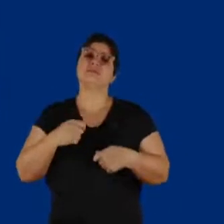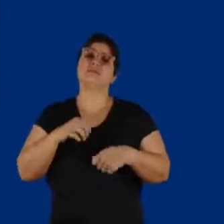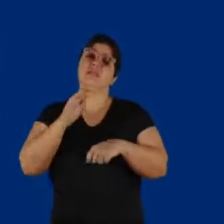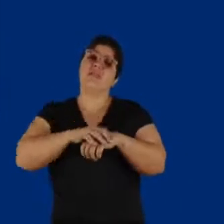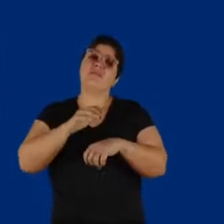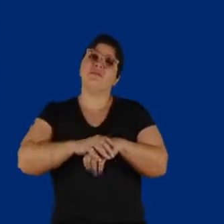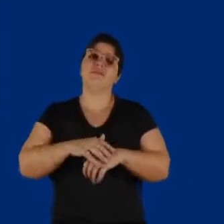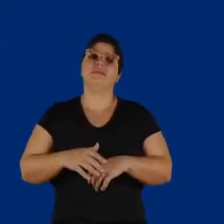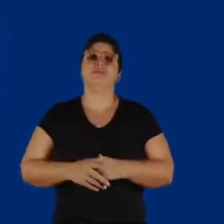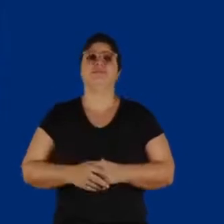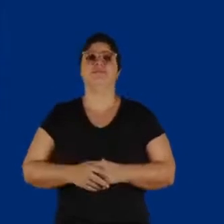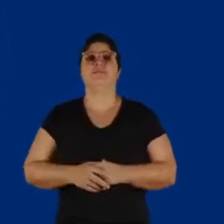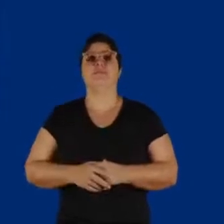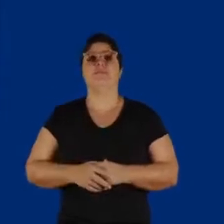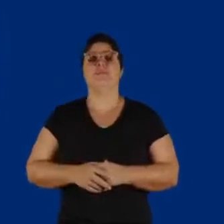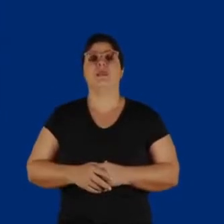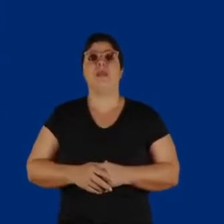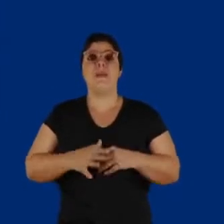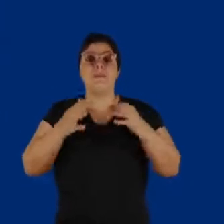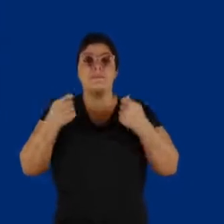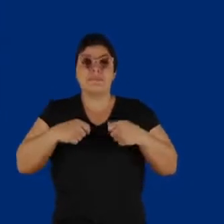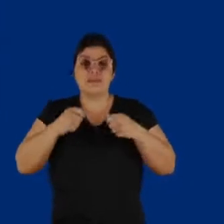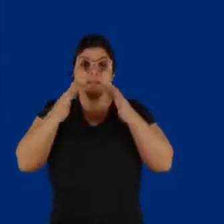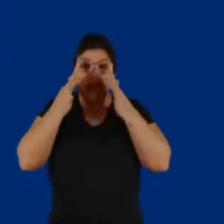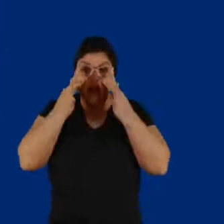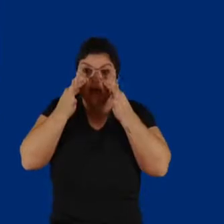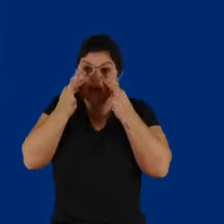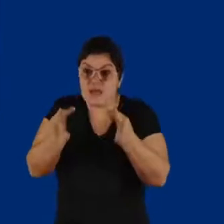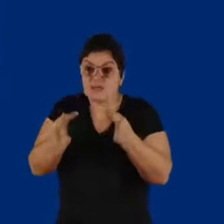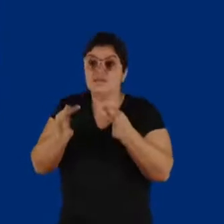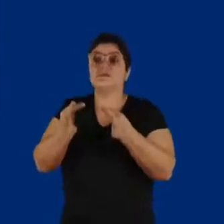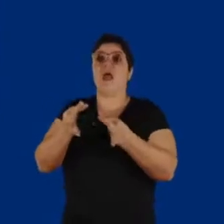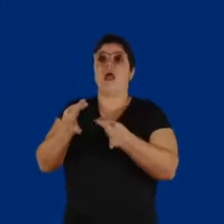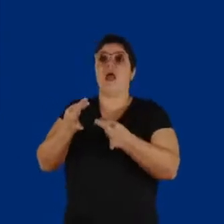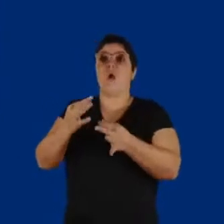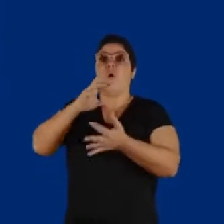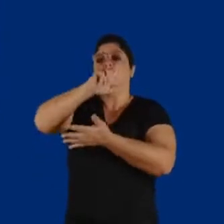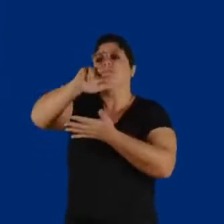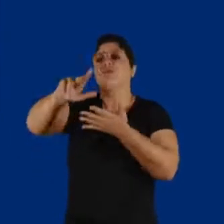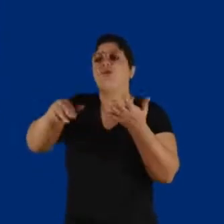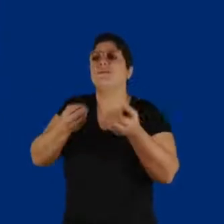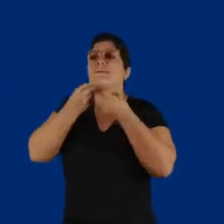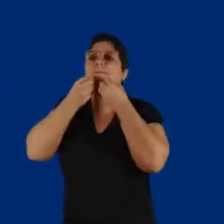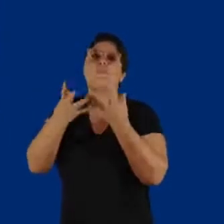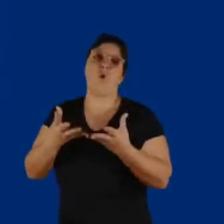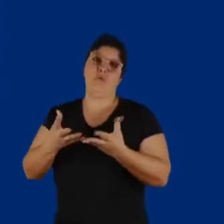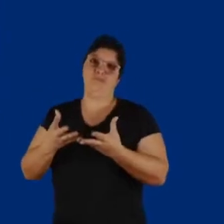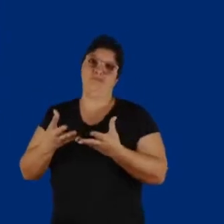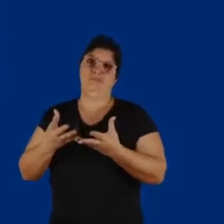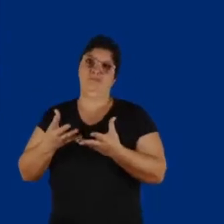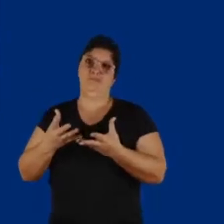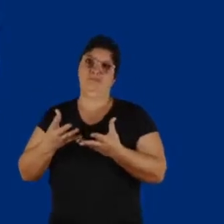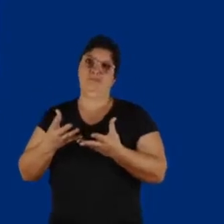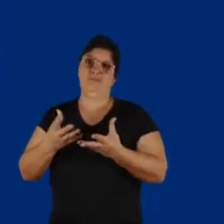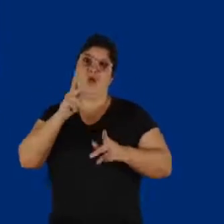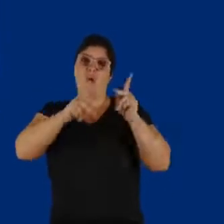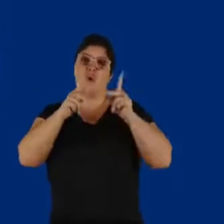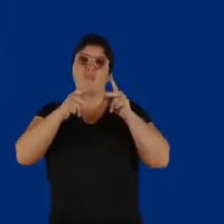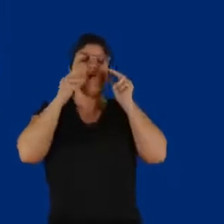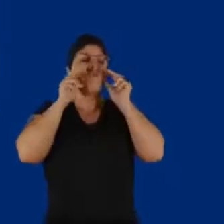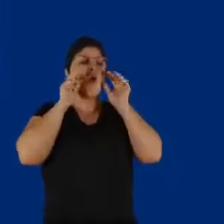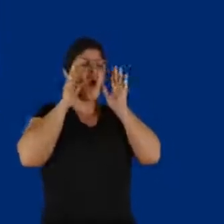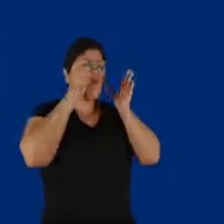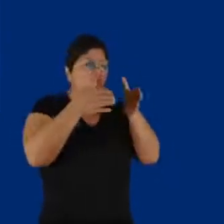que é prestar atenção no que presta. O brasileiro está prestando muita atenção no que não presta, no que é negativo, no que é